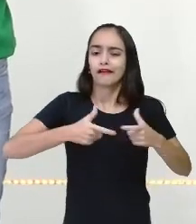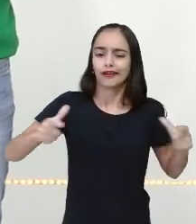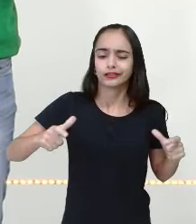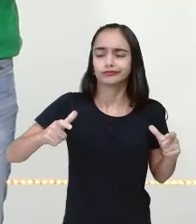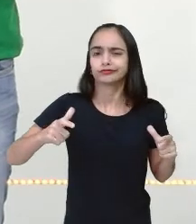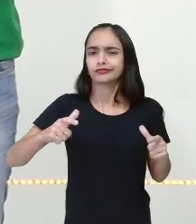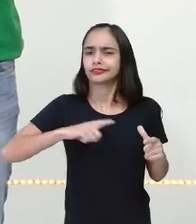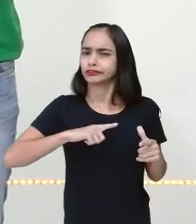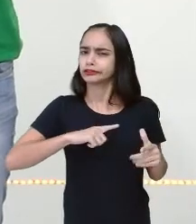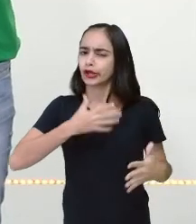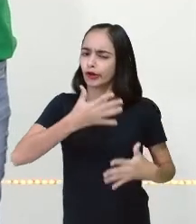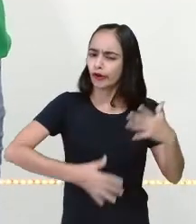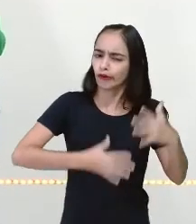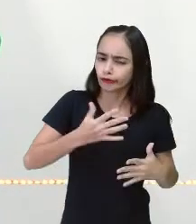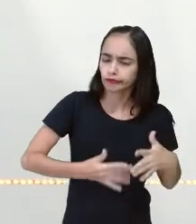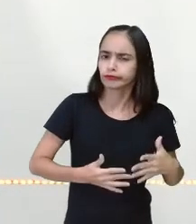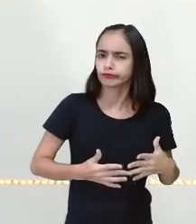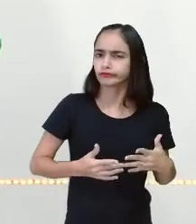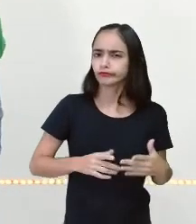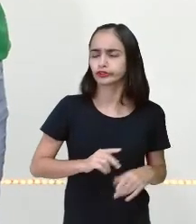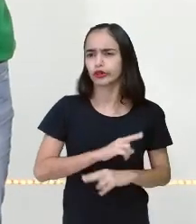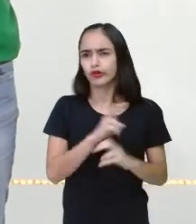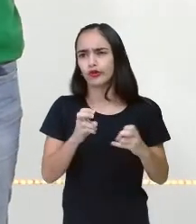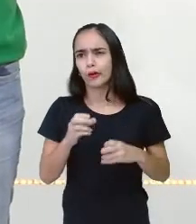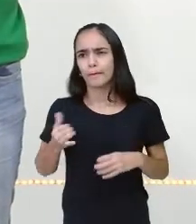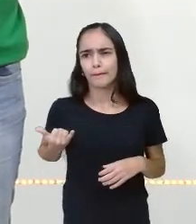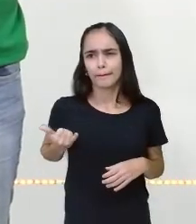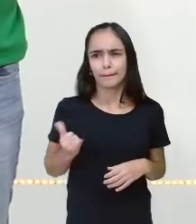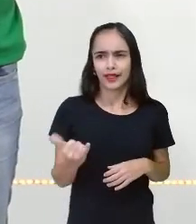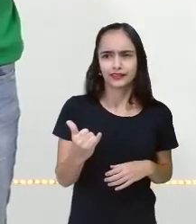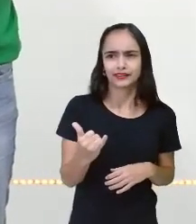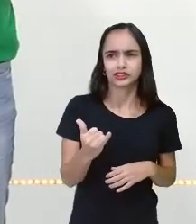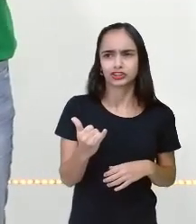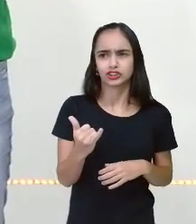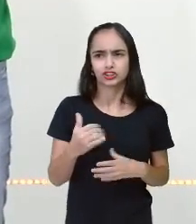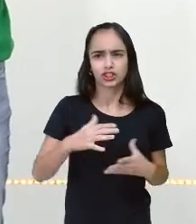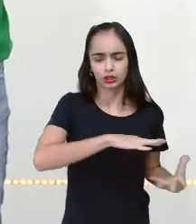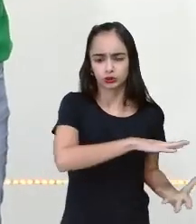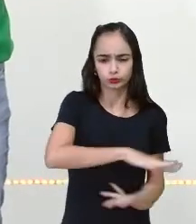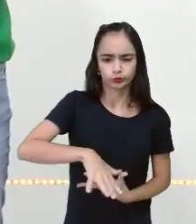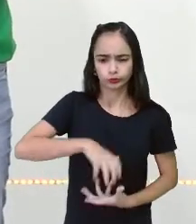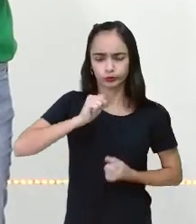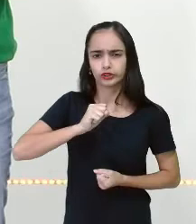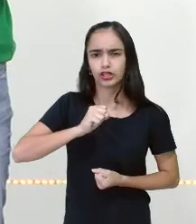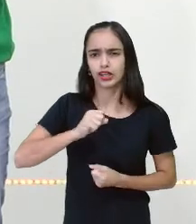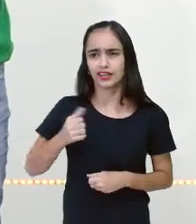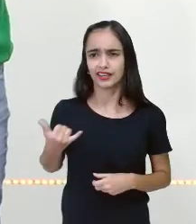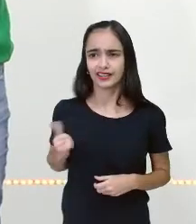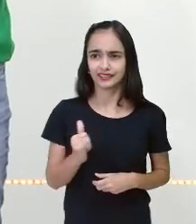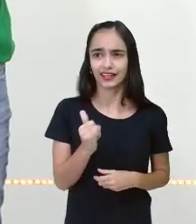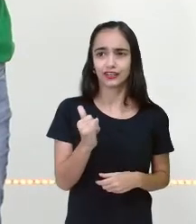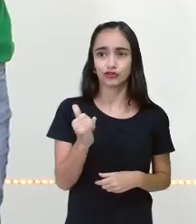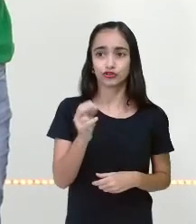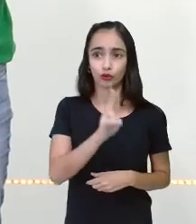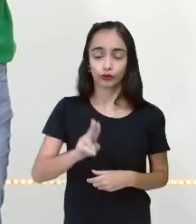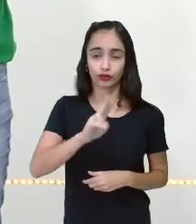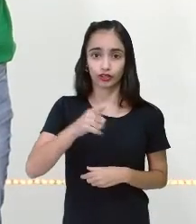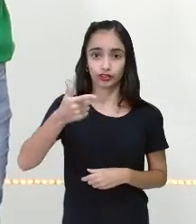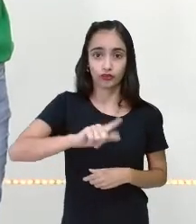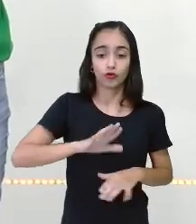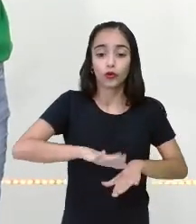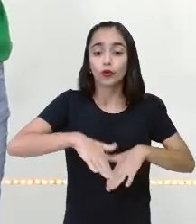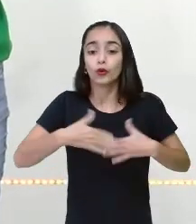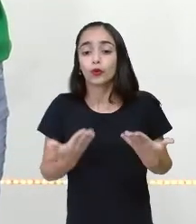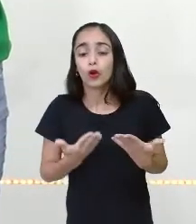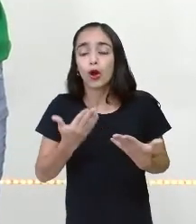confusão. Energia sustentável e energia renovável. O que será? Qual será a diferença entre essas duas palavras, se